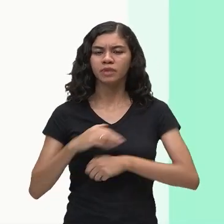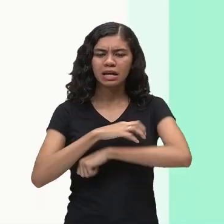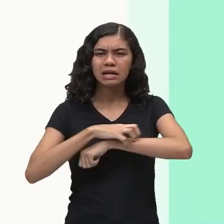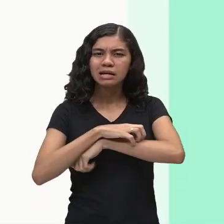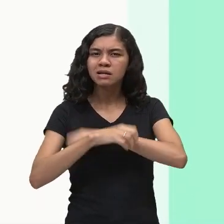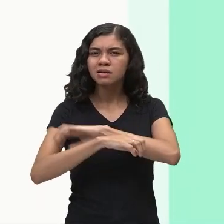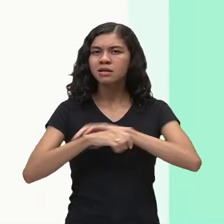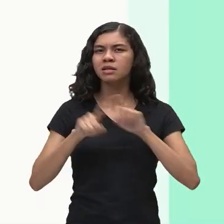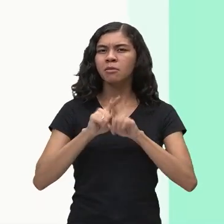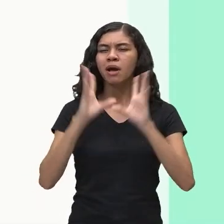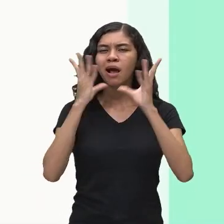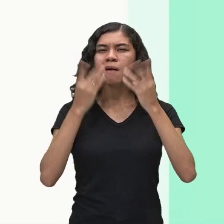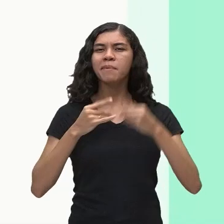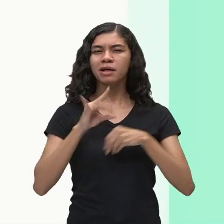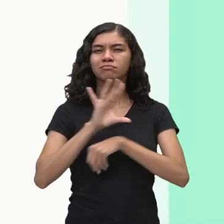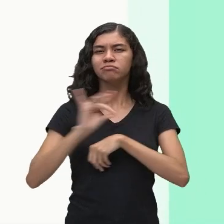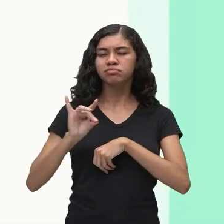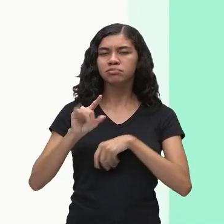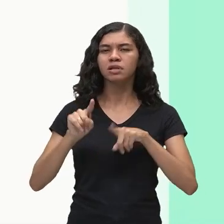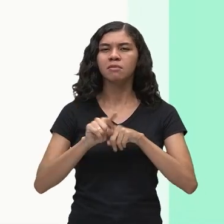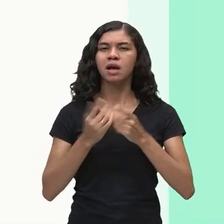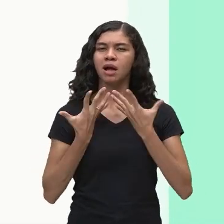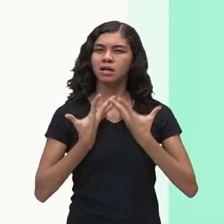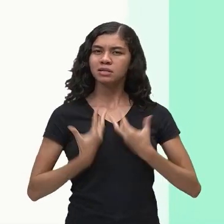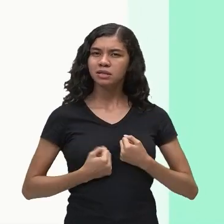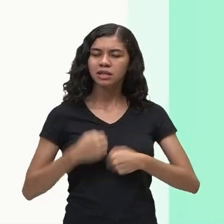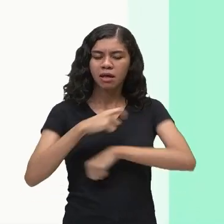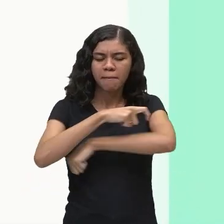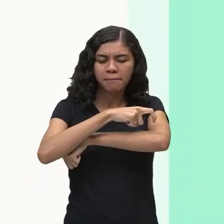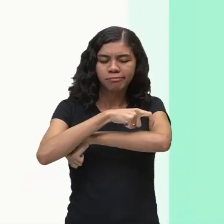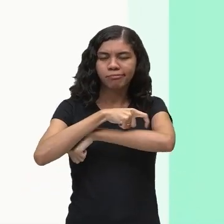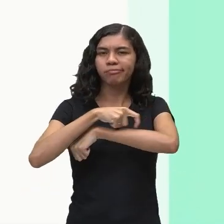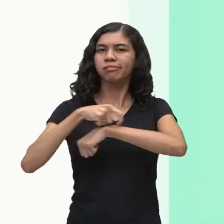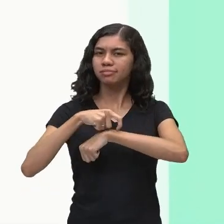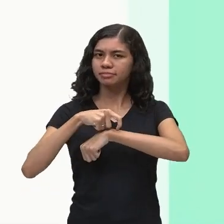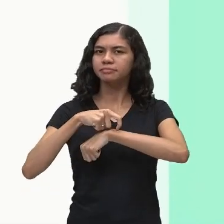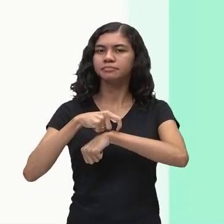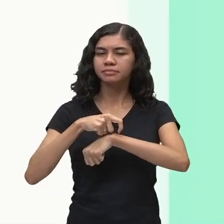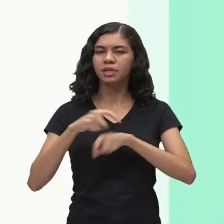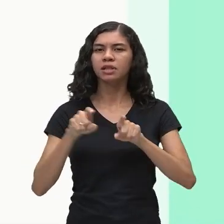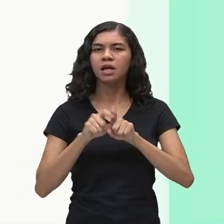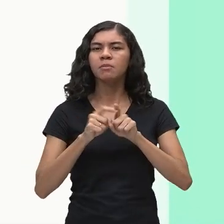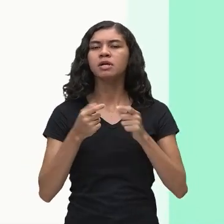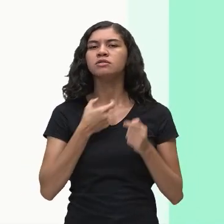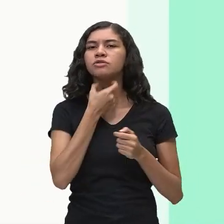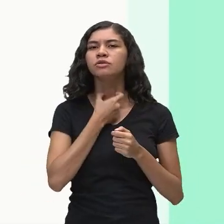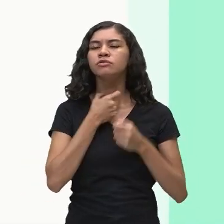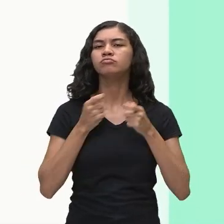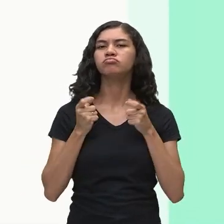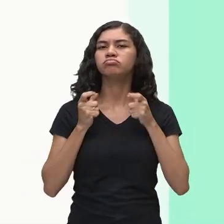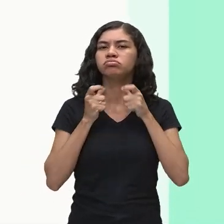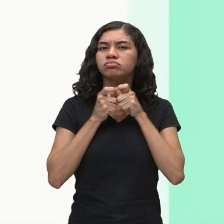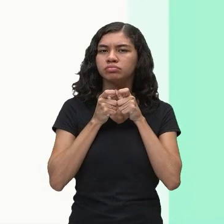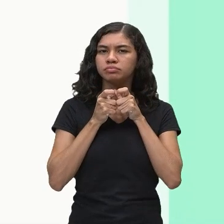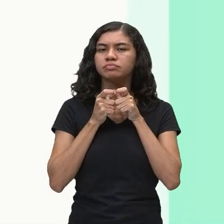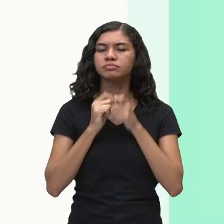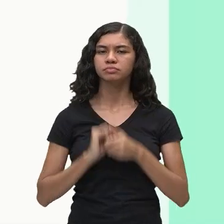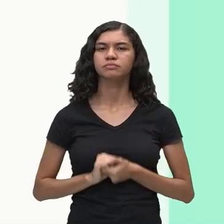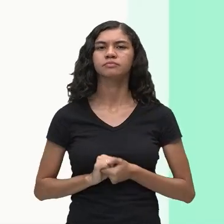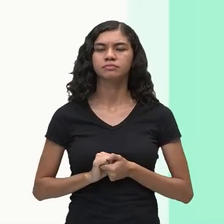seco, cansaço, pele áspera e há uma diminuição no tamanho da tireoide. Tanto